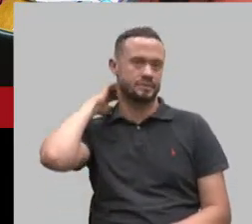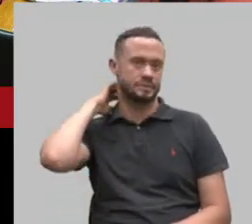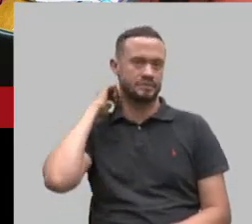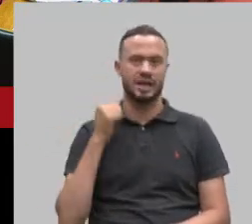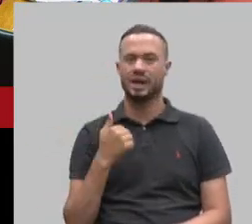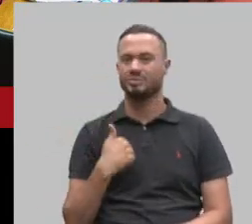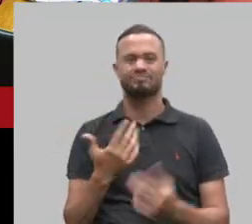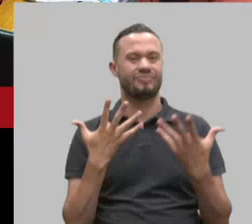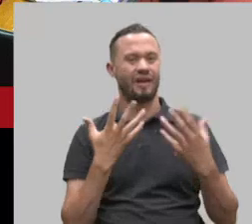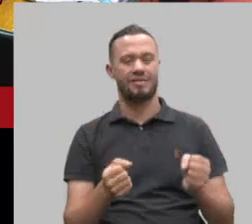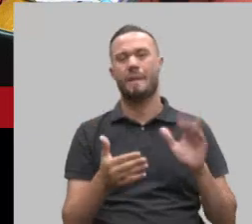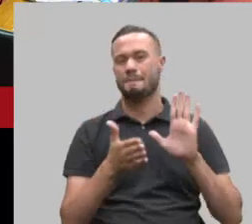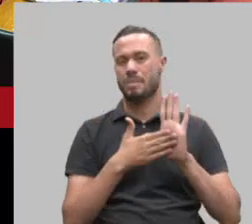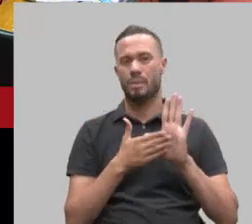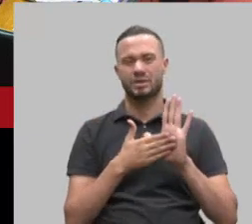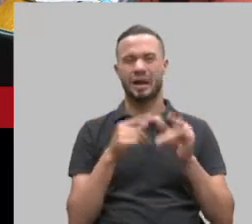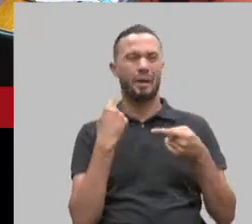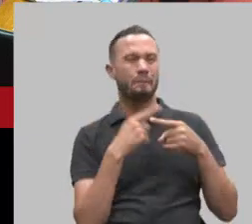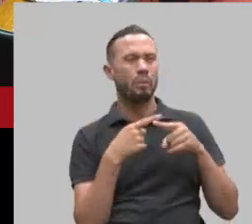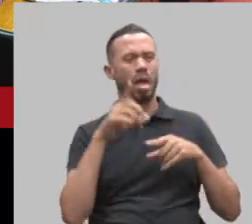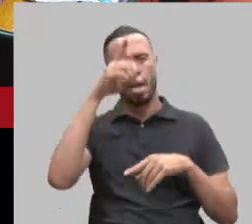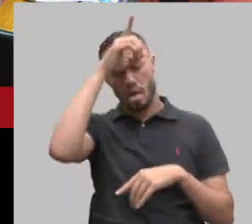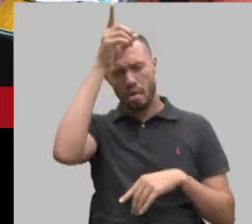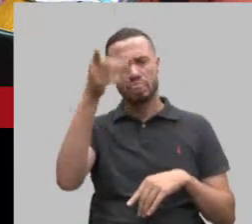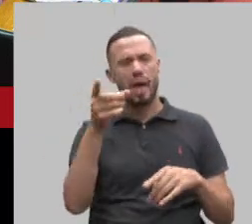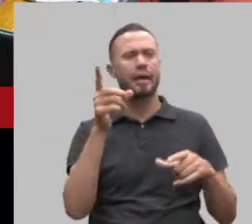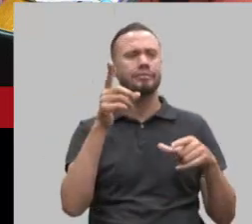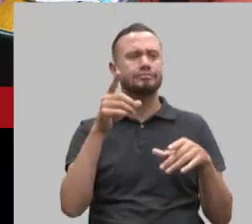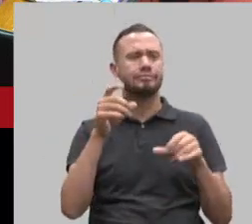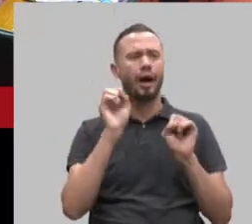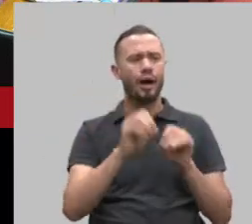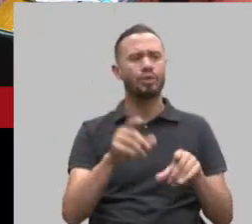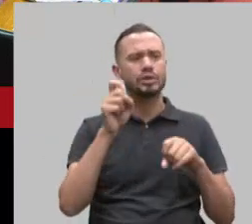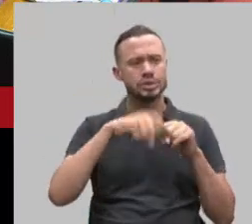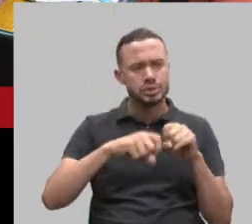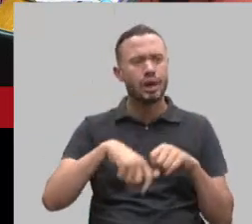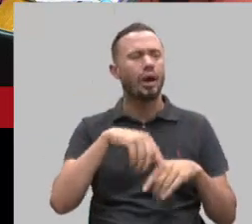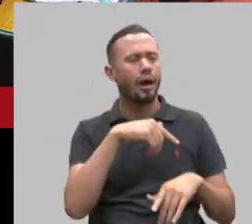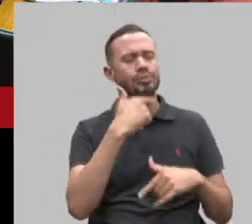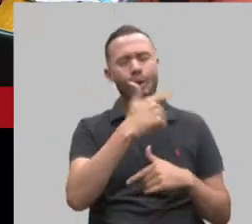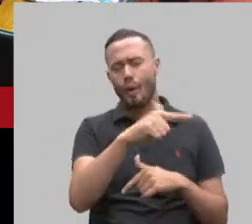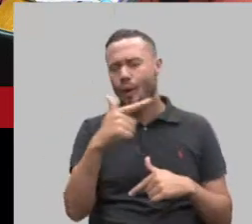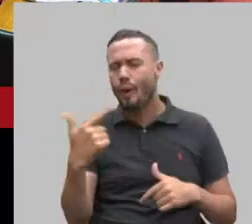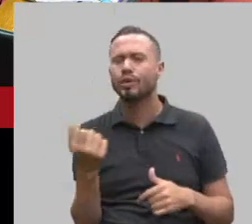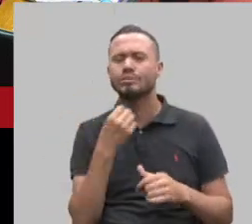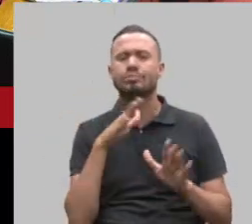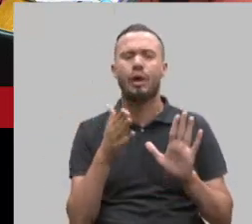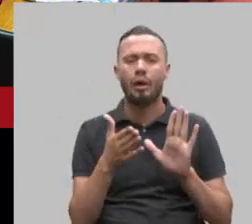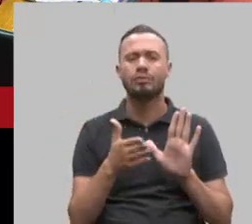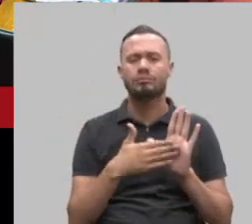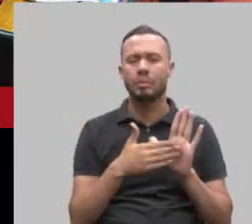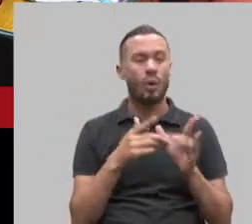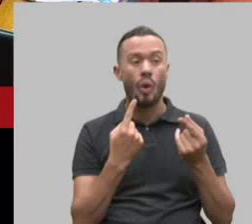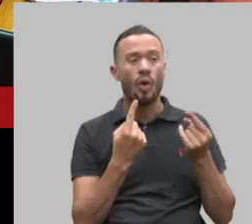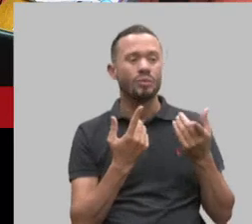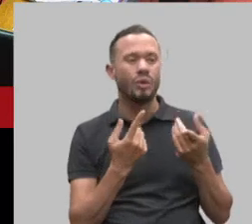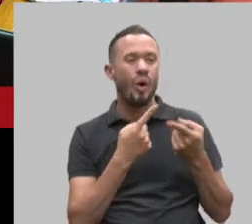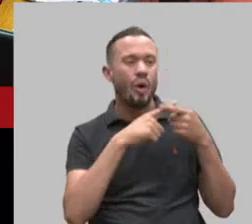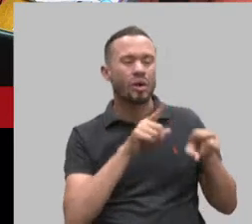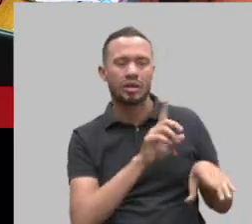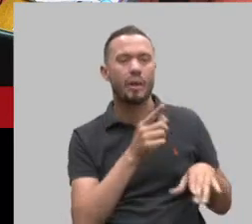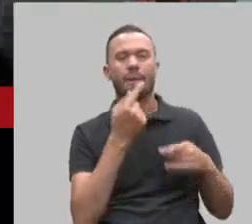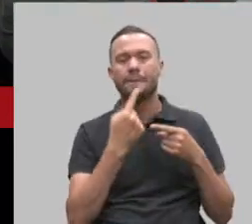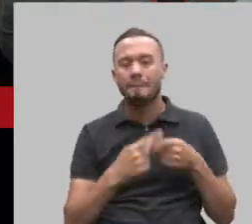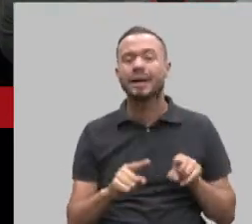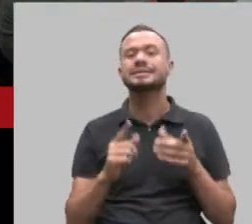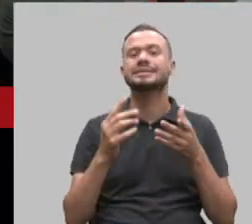proposta não é porque eu acho as ideias de educação sexual as outras educações que falam na proposta não sou nada contra disso mas é o seguinte eu